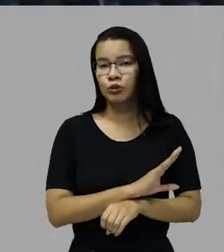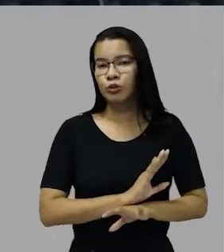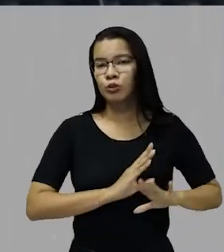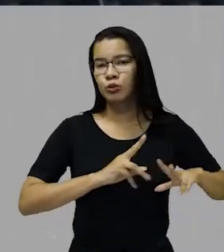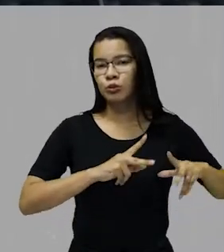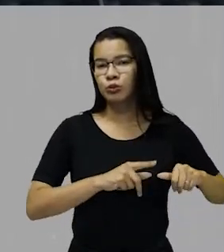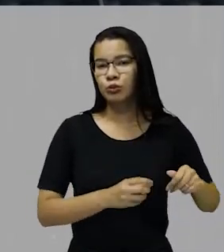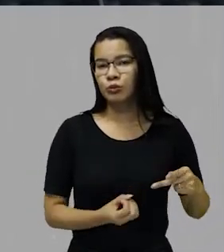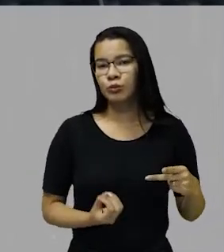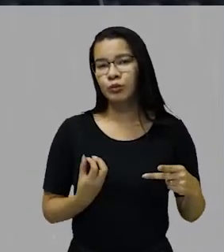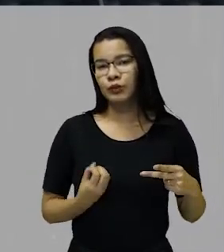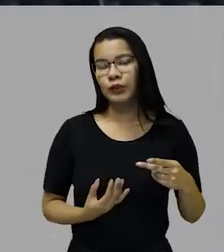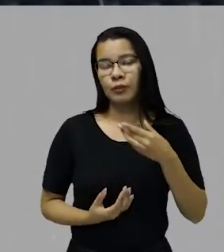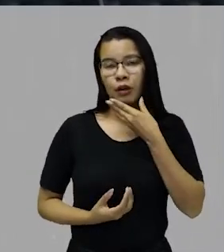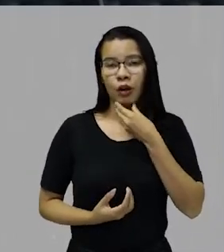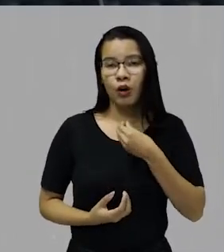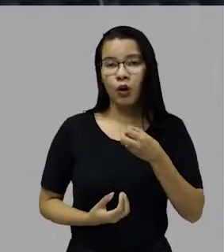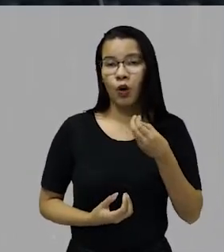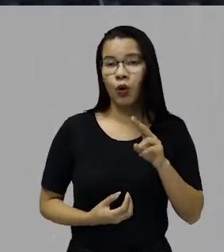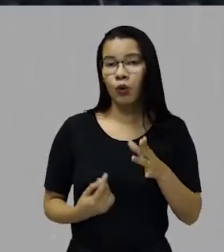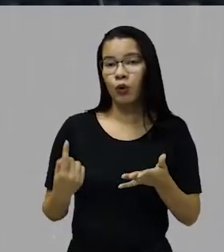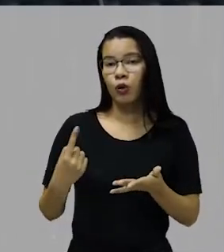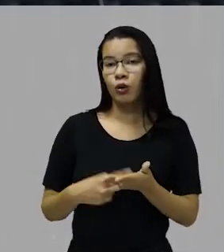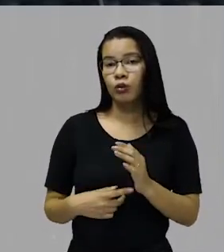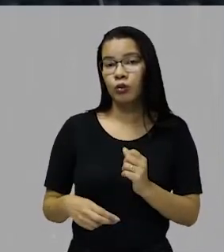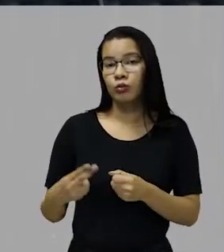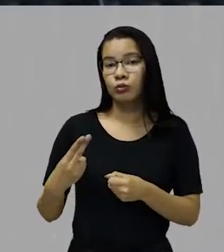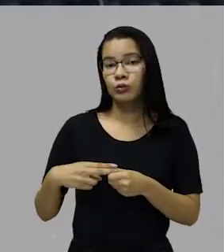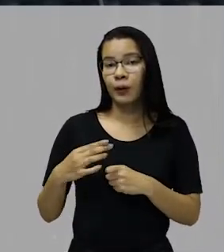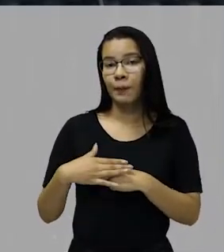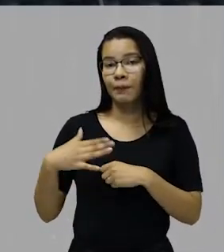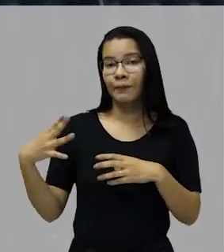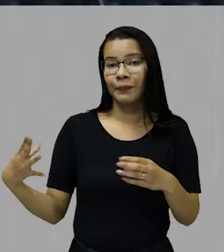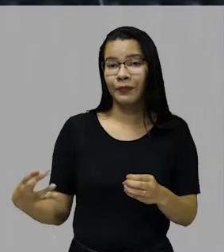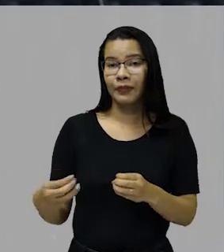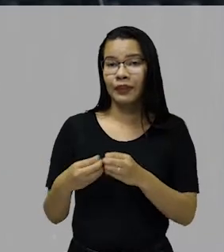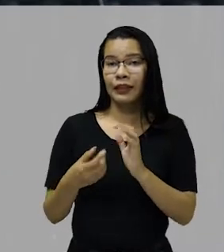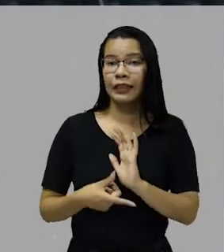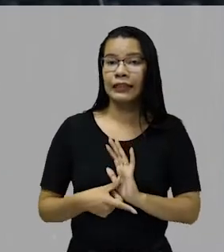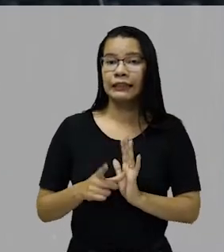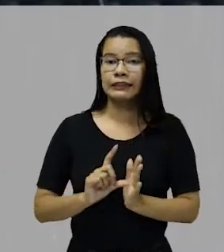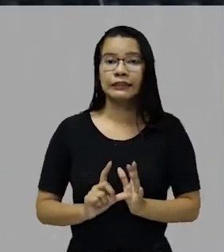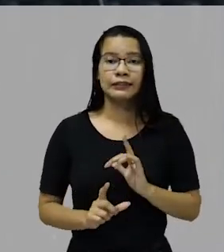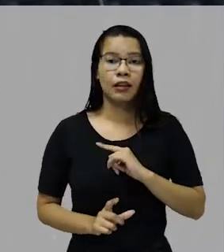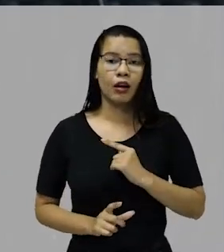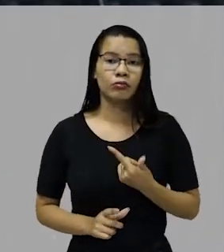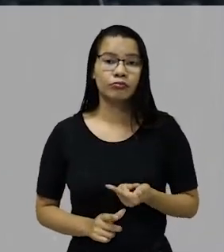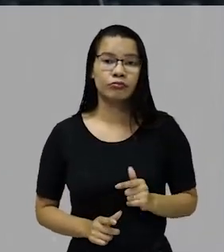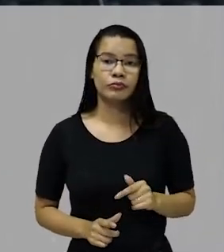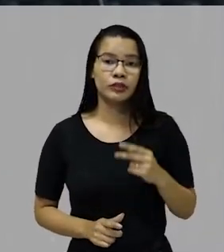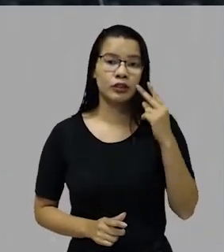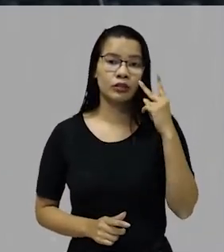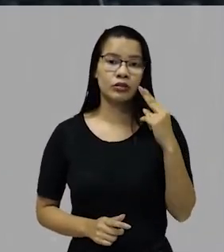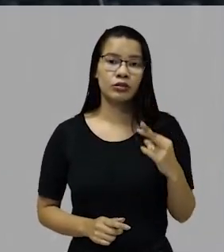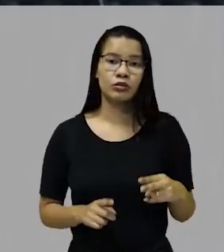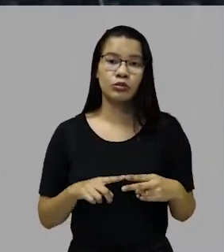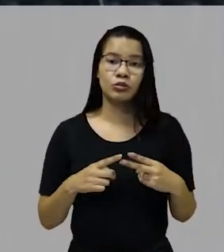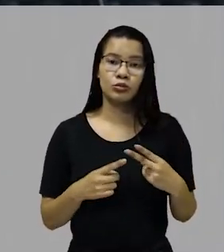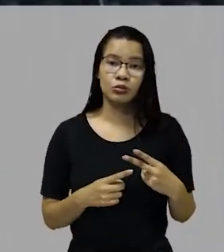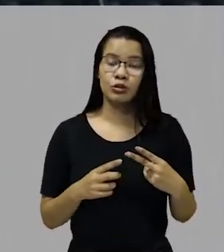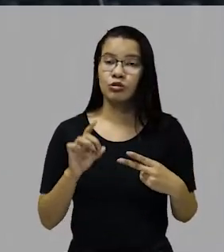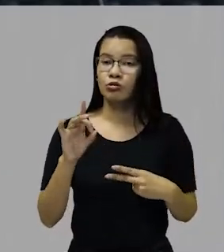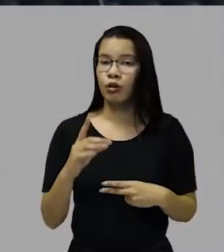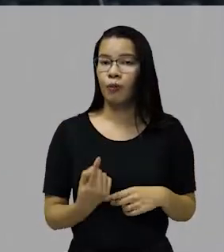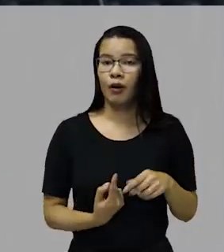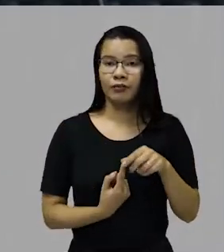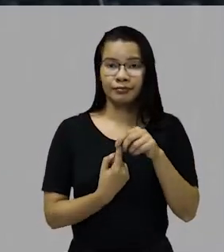plural masculino ou concorda com o núcleo mais próximo. Antes, não tem essa história de duas formas, só tem uma. Concorda com